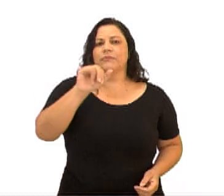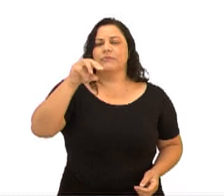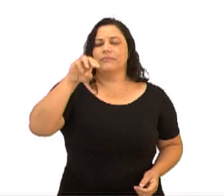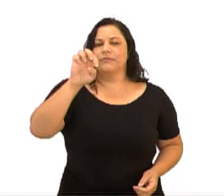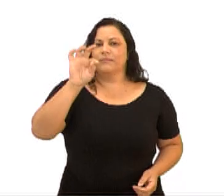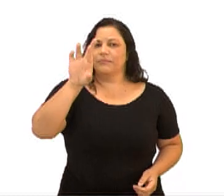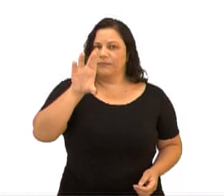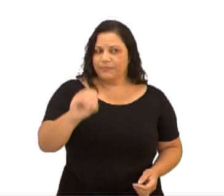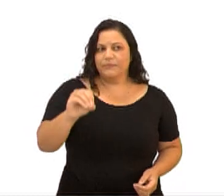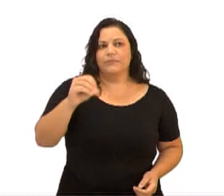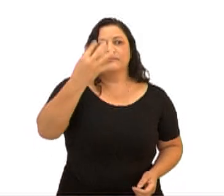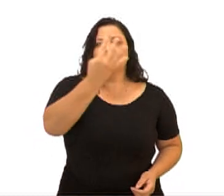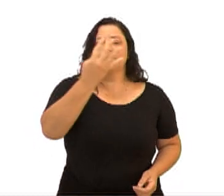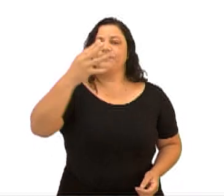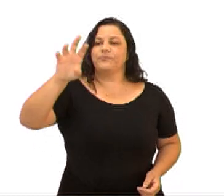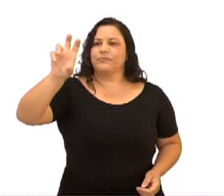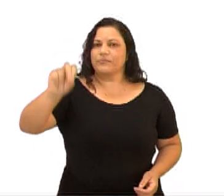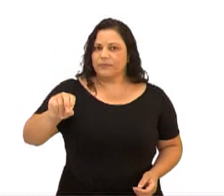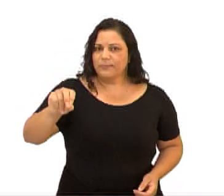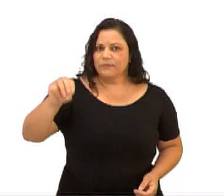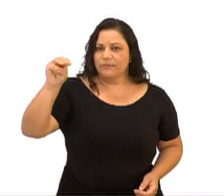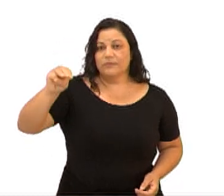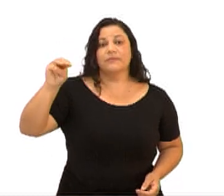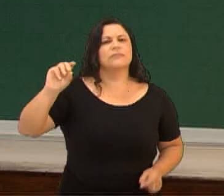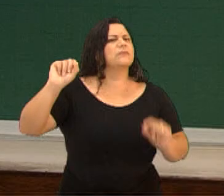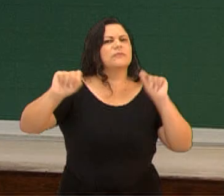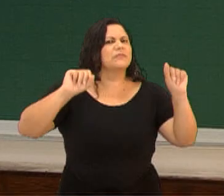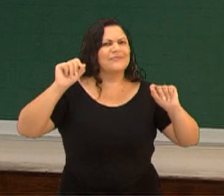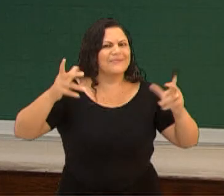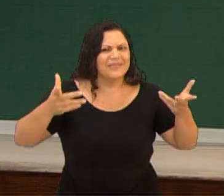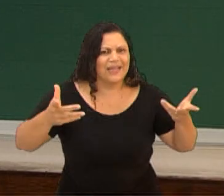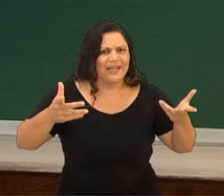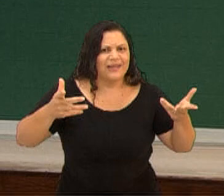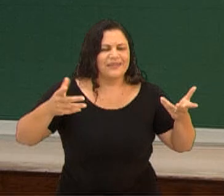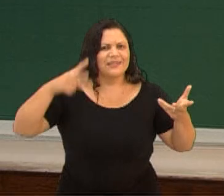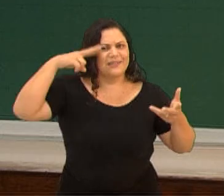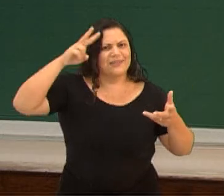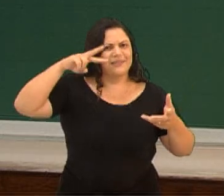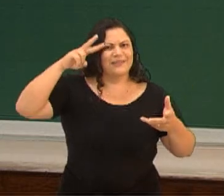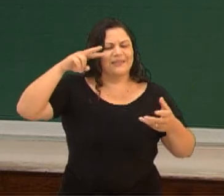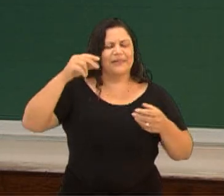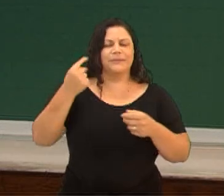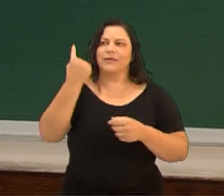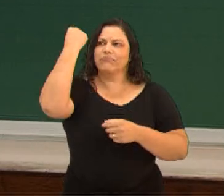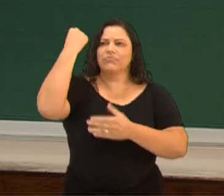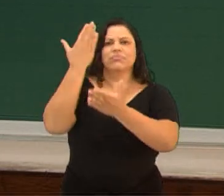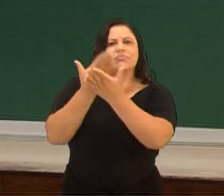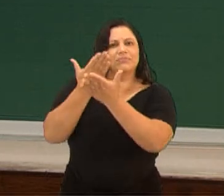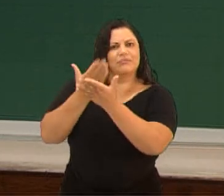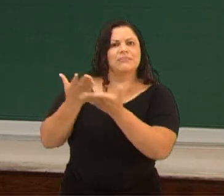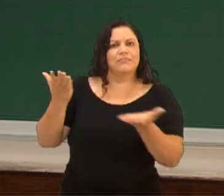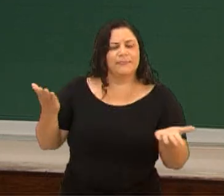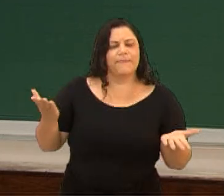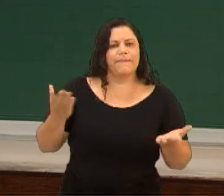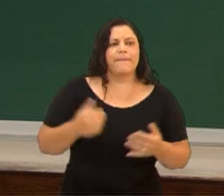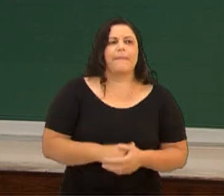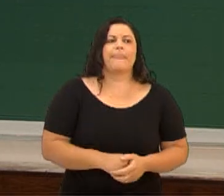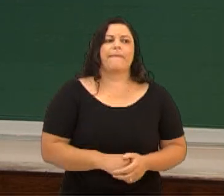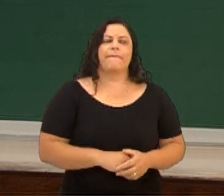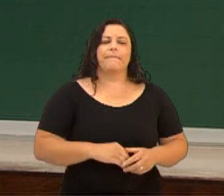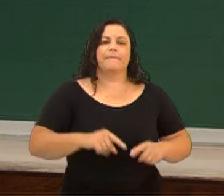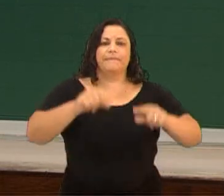mede 450 metros. O que é o perímetro? Lembram que a gente usou lá na outra aula? O perímetro